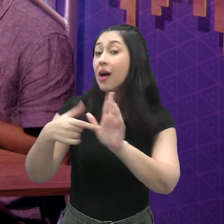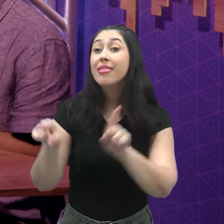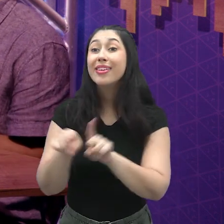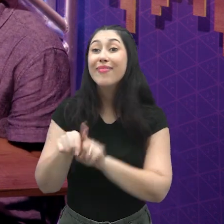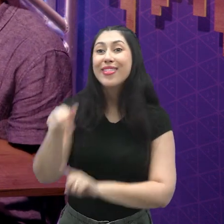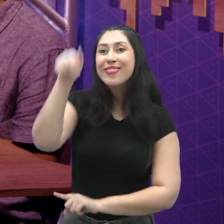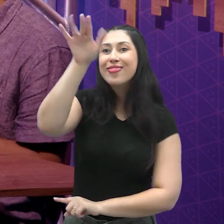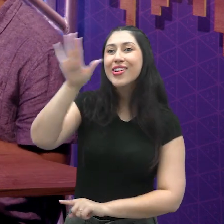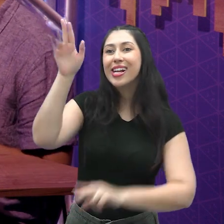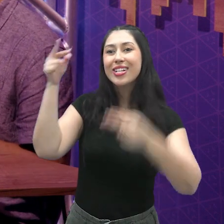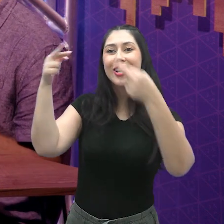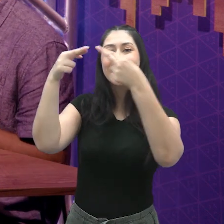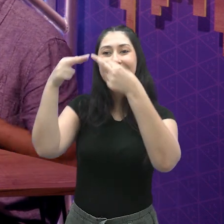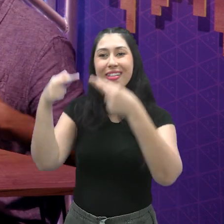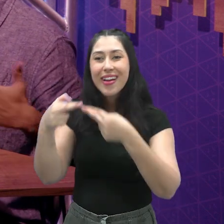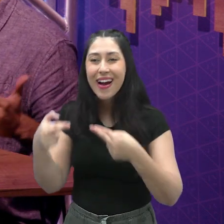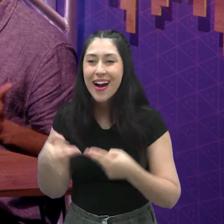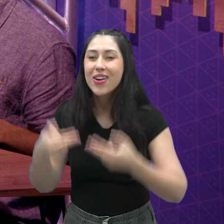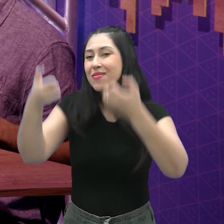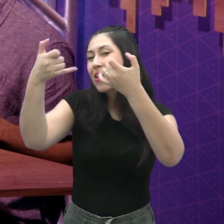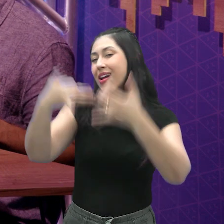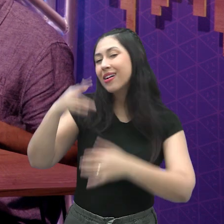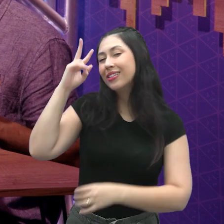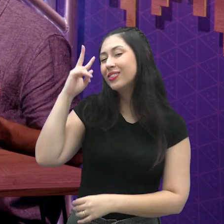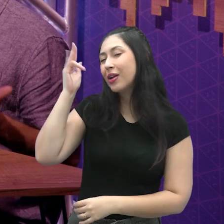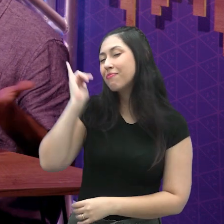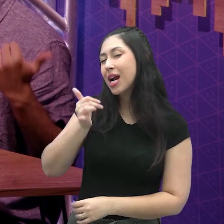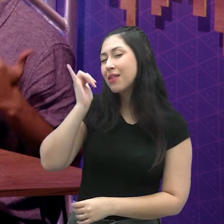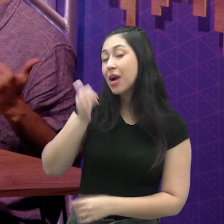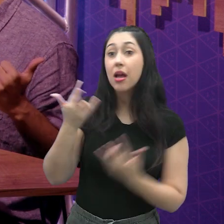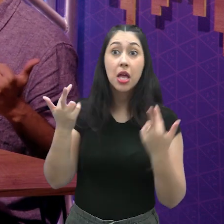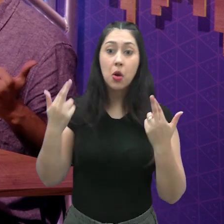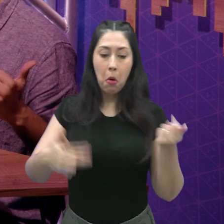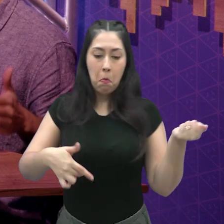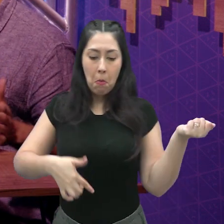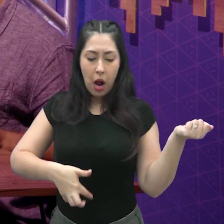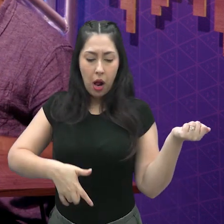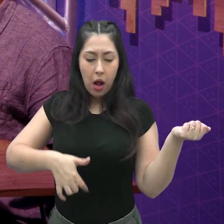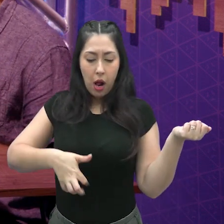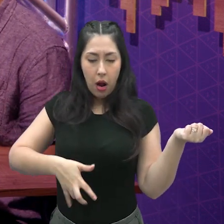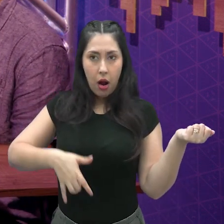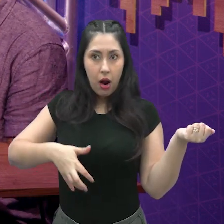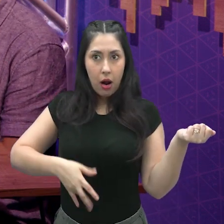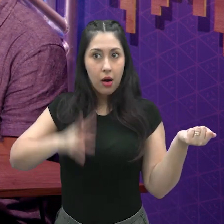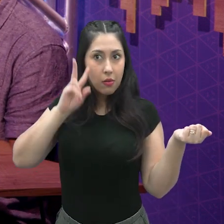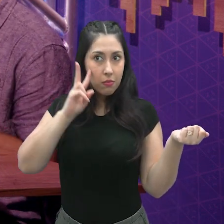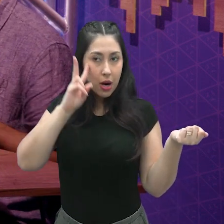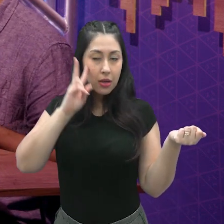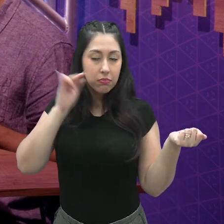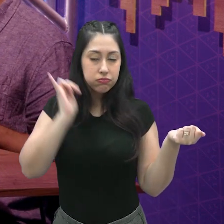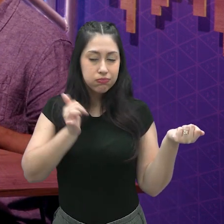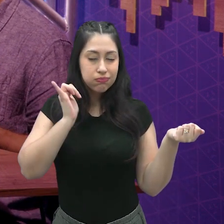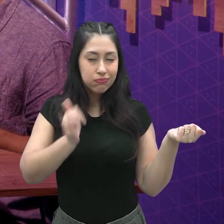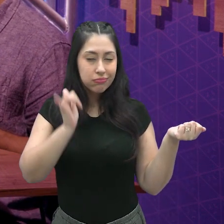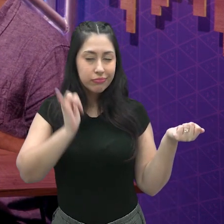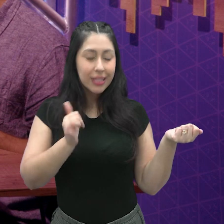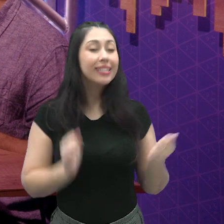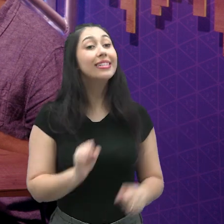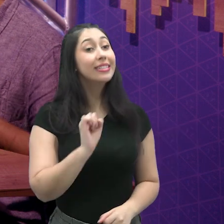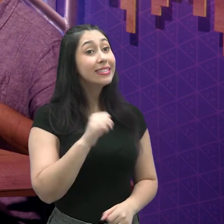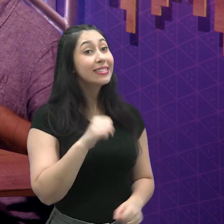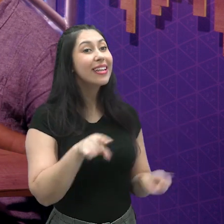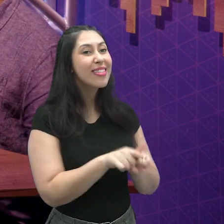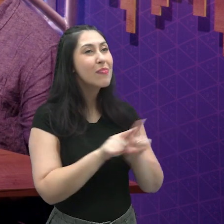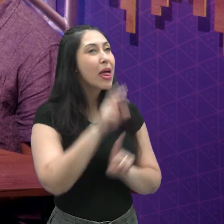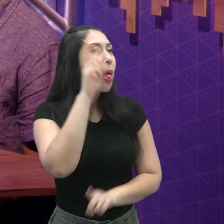o repente nordestino, que vai contar as histórias. É a mesma coisa da moda de viola, que está contando histórias aqui do povo caipira.